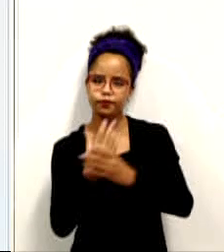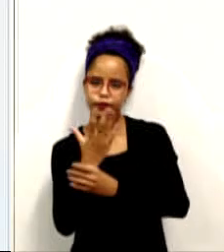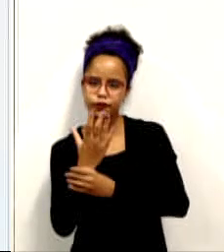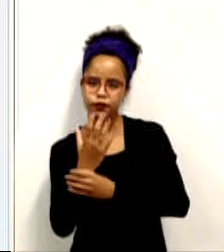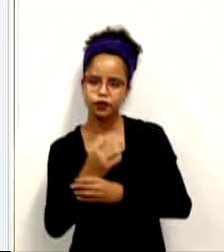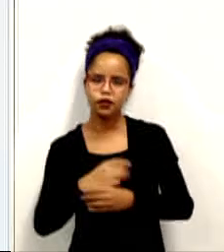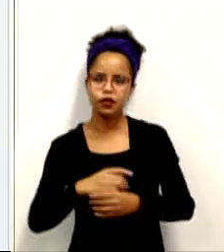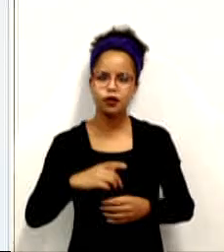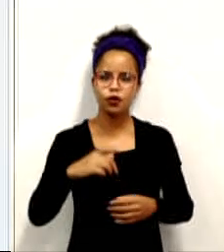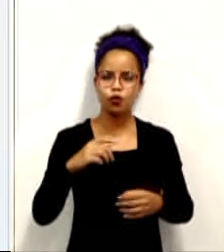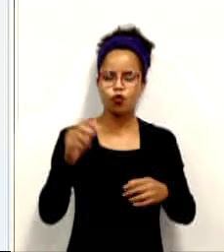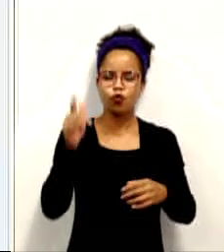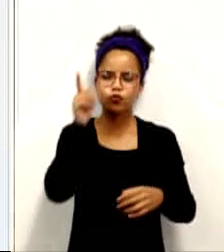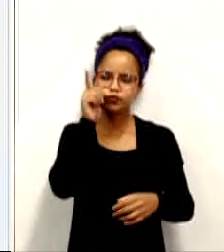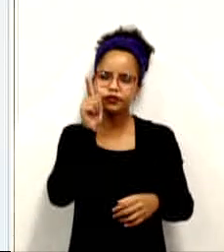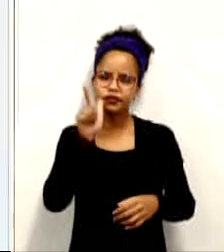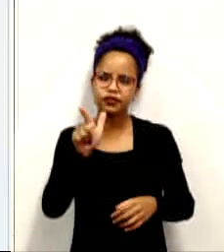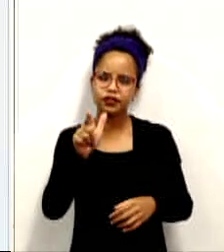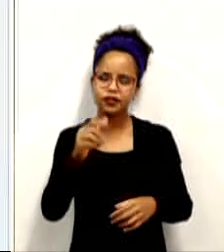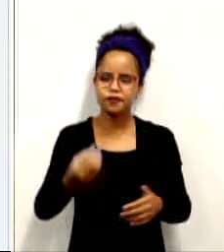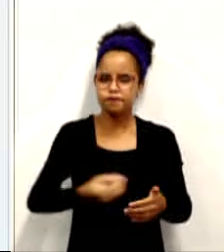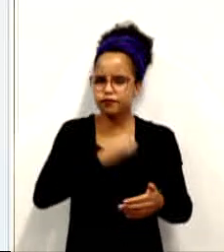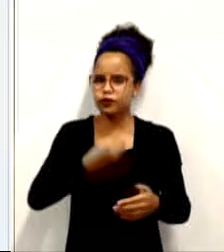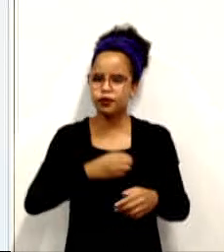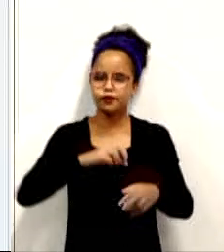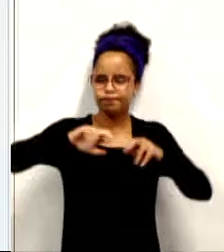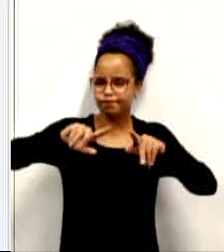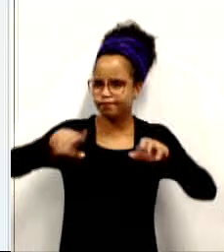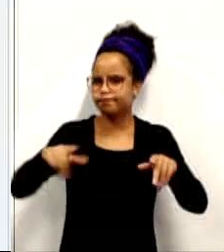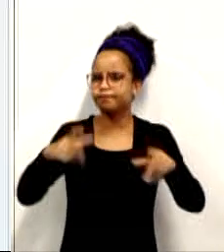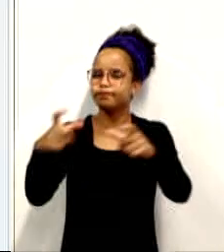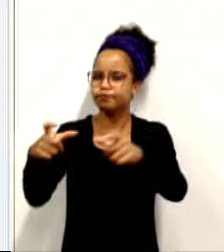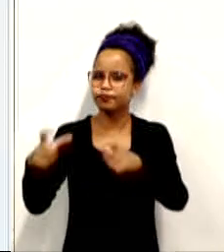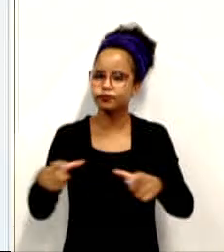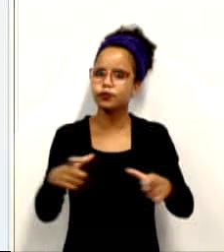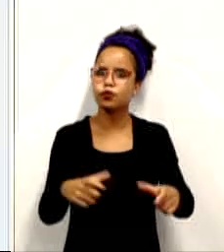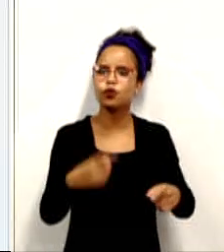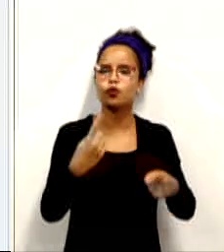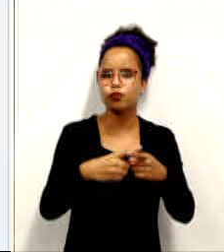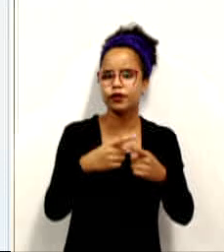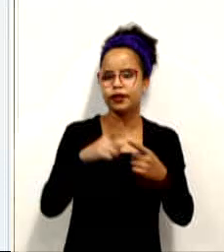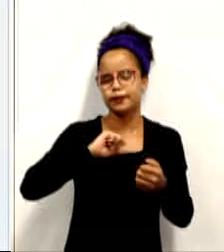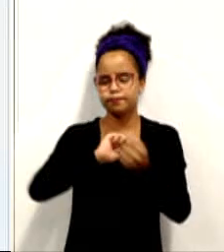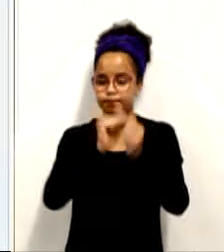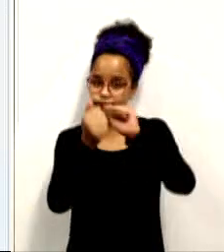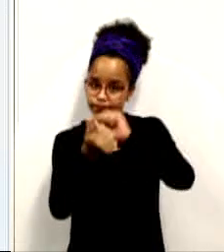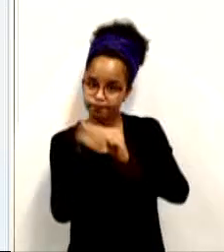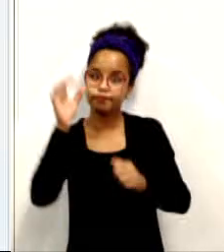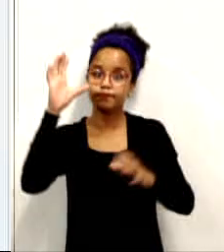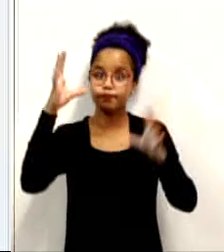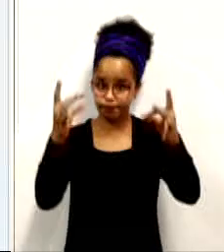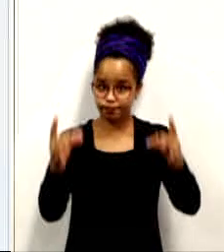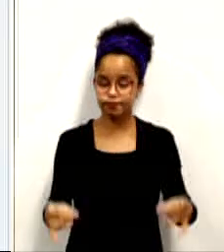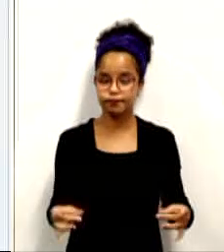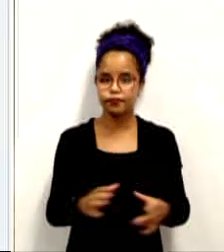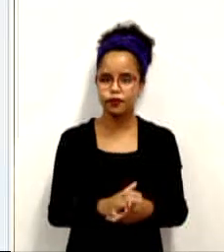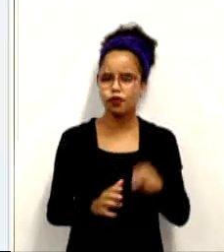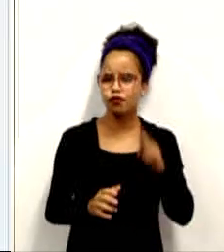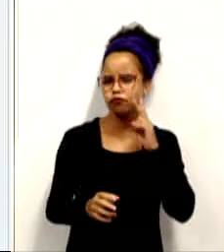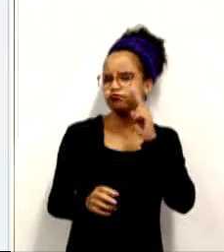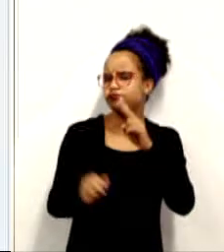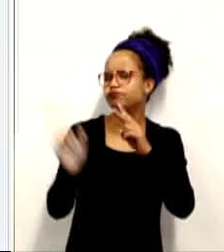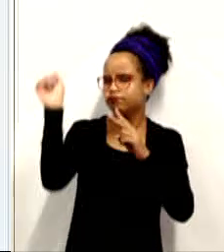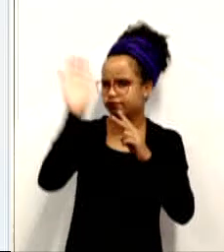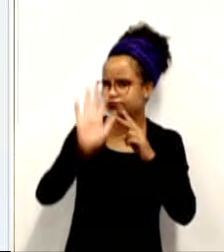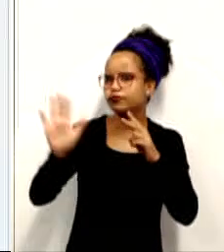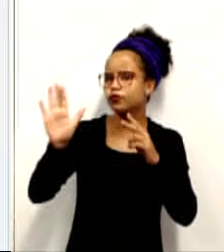de sobreviver em diferentes locais porque possuem adaptações específicas. Olha só, gente, esse slide que eu coloquei para vocês.